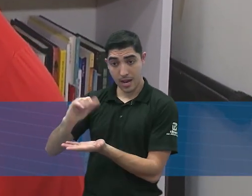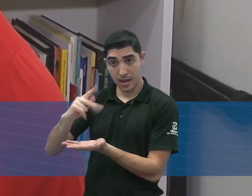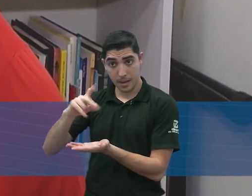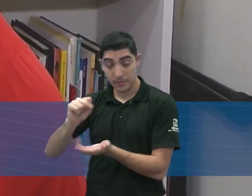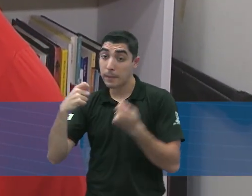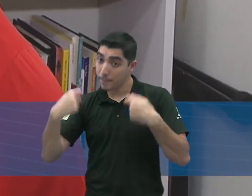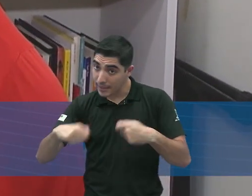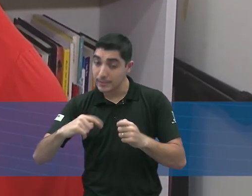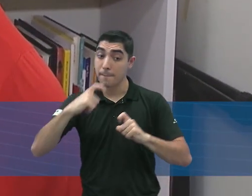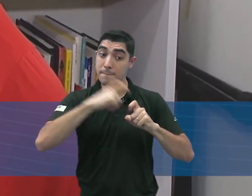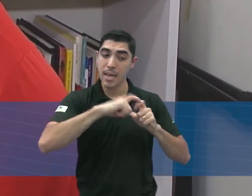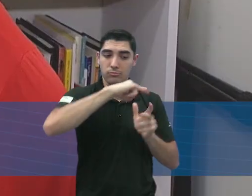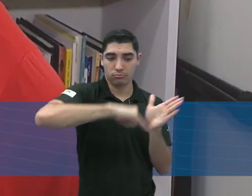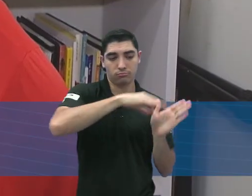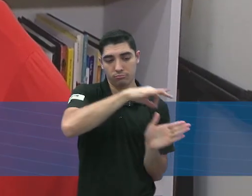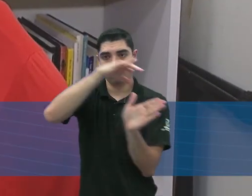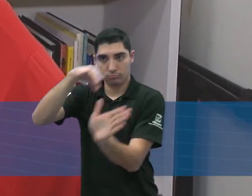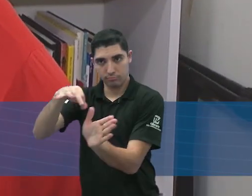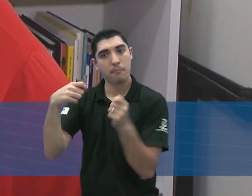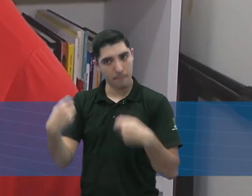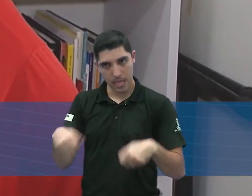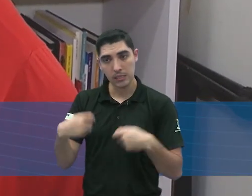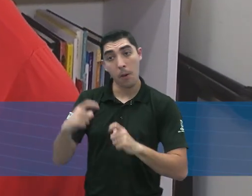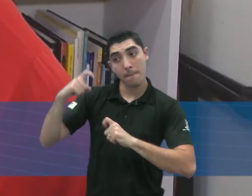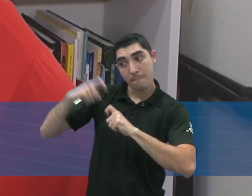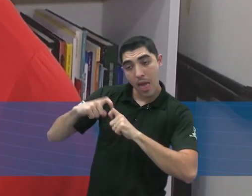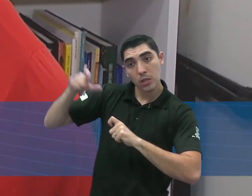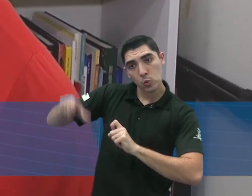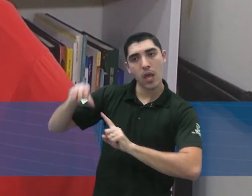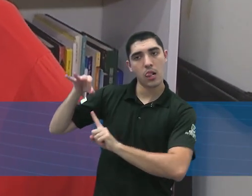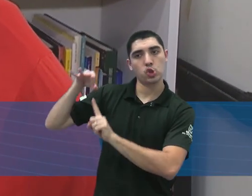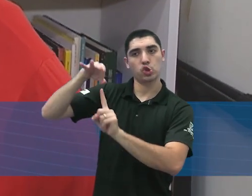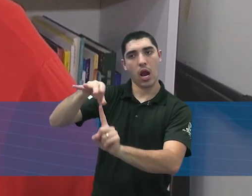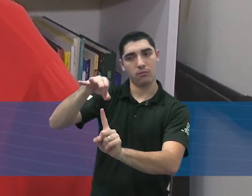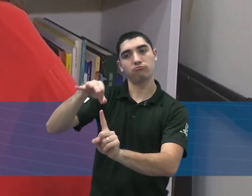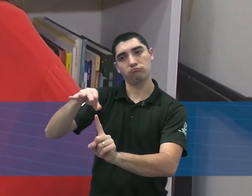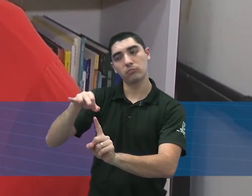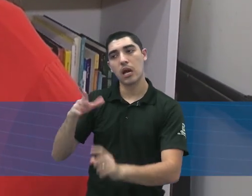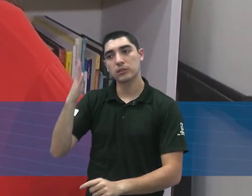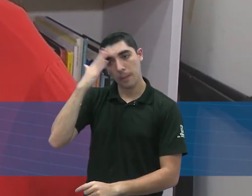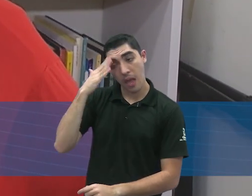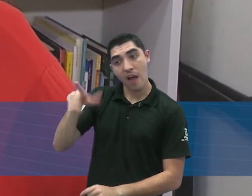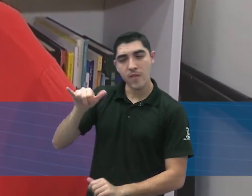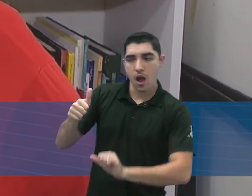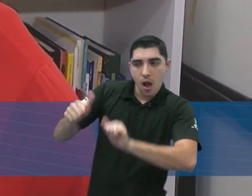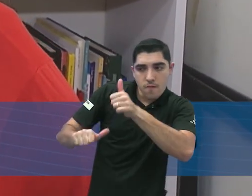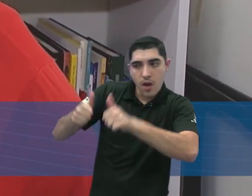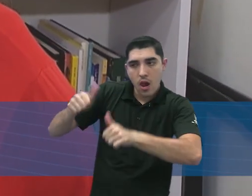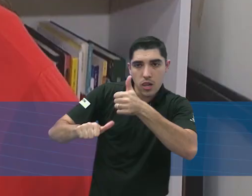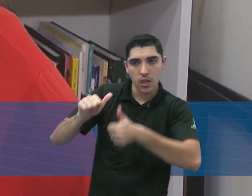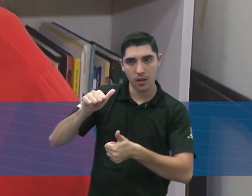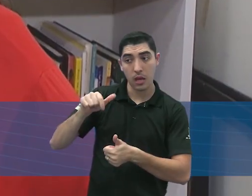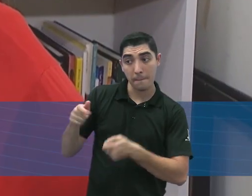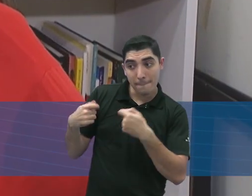paciente precisa de um encaminhamento que é providenciado na própria UBS, passar em consulta médica e aí ele vai ser avaliado dentro